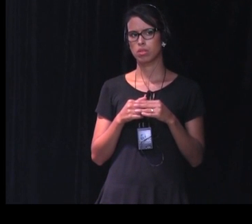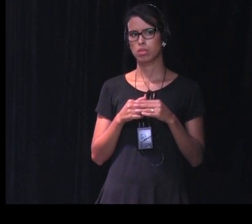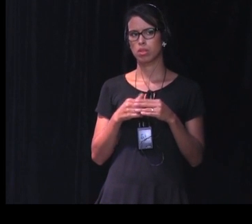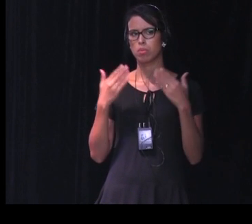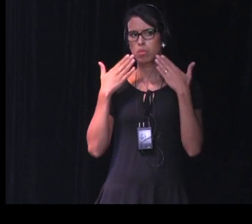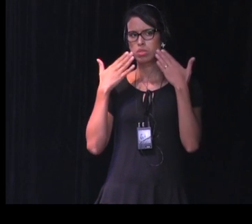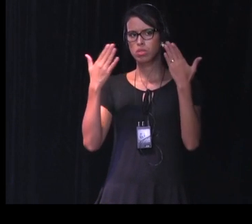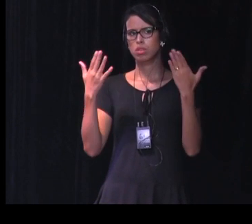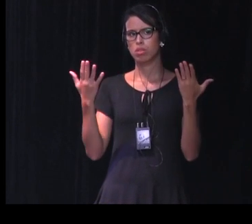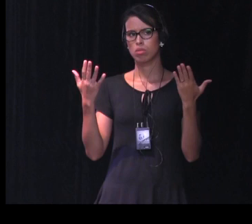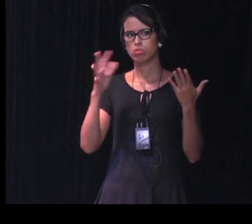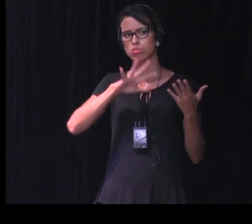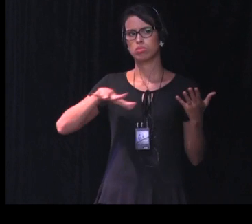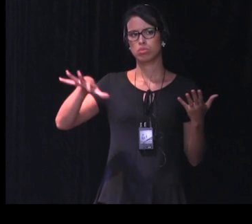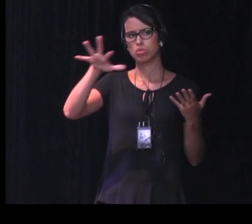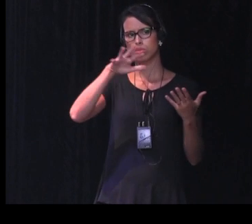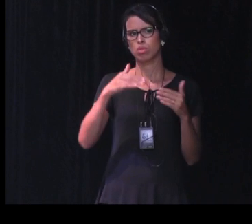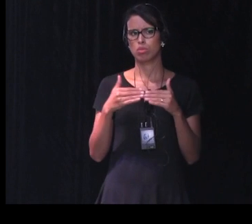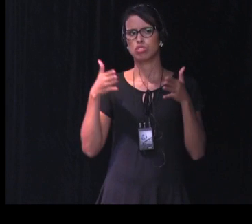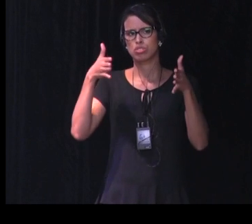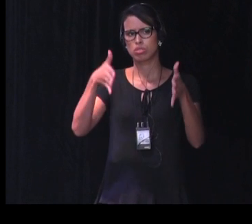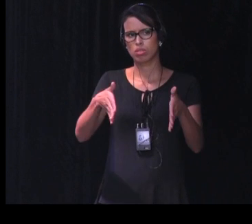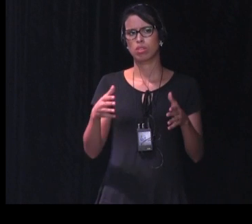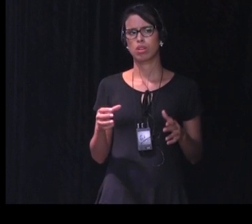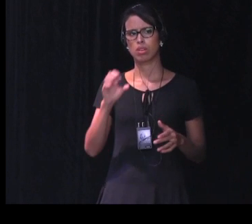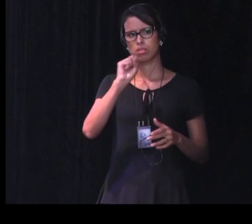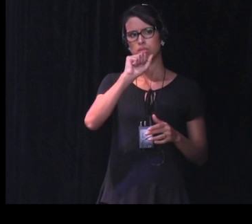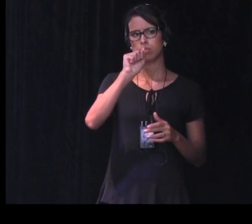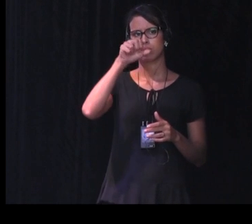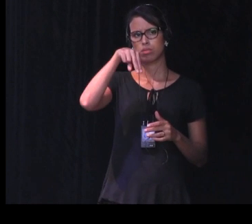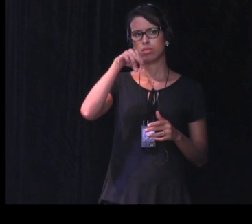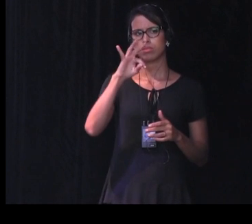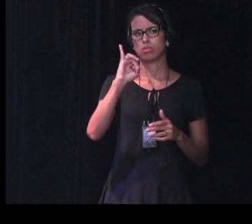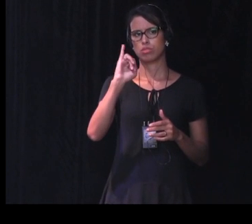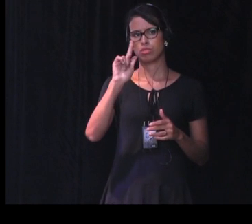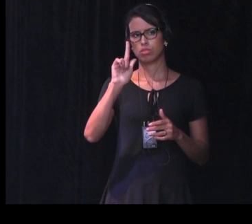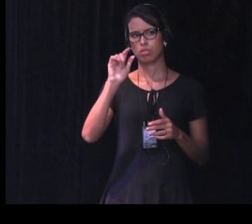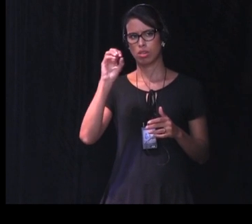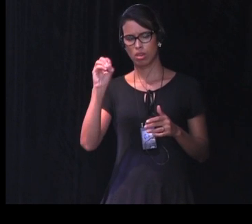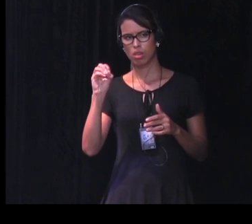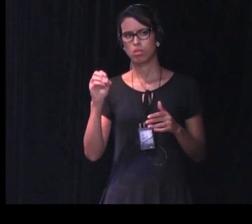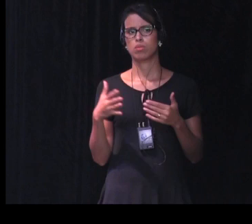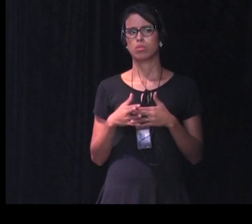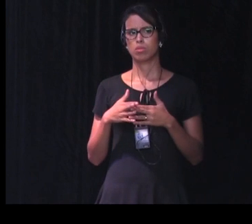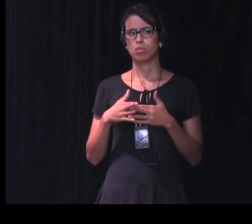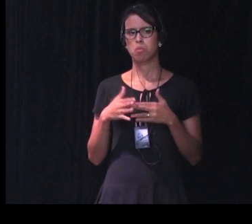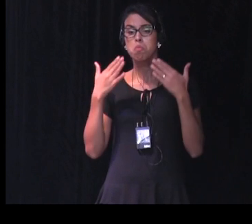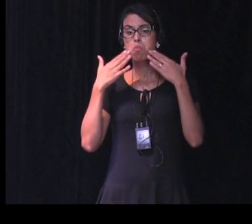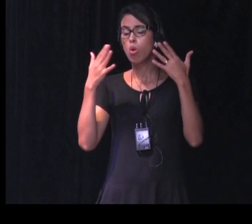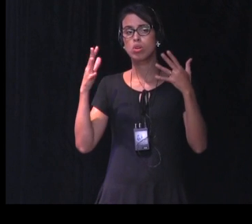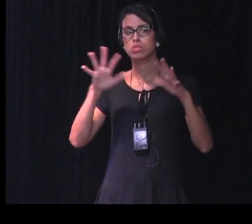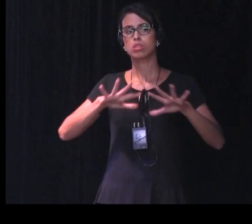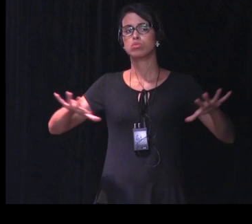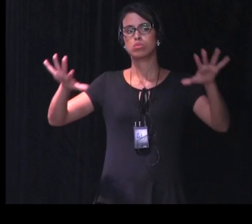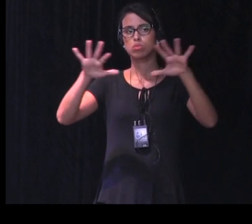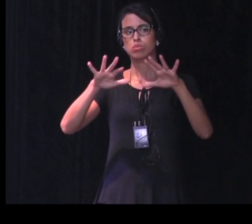da Exposição Universal. Então chega em Santiago e quer fazer uma